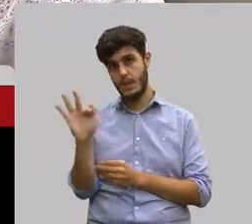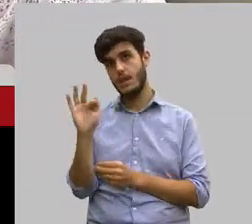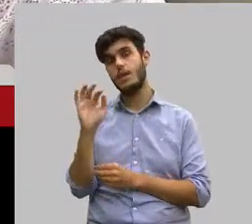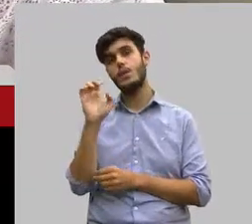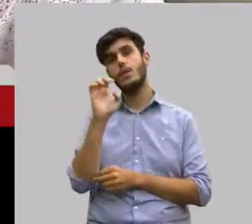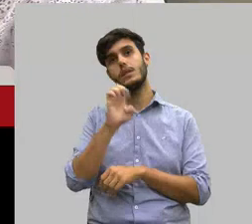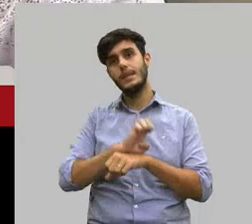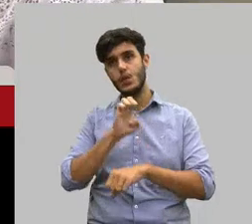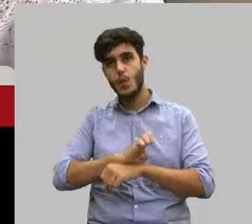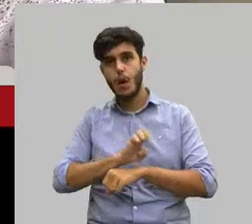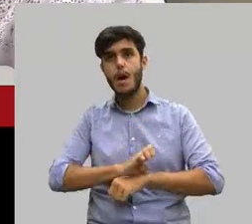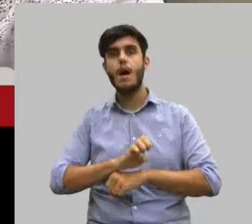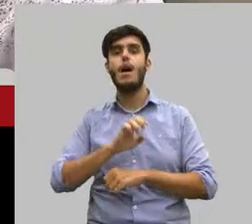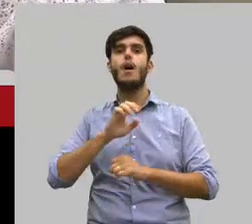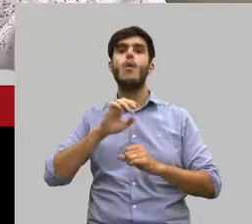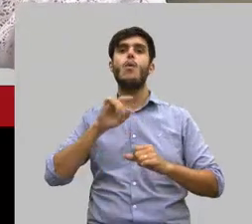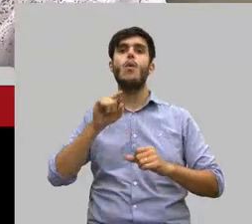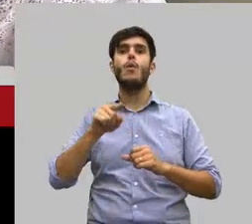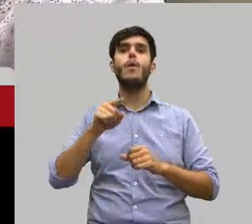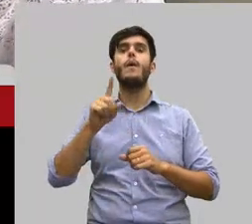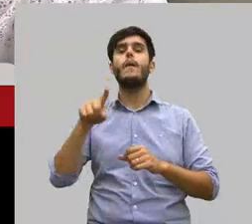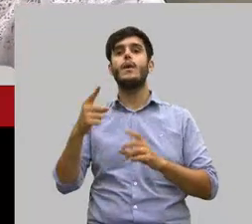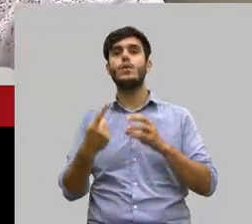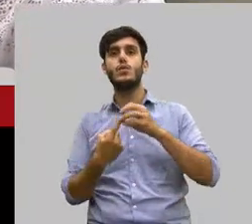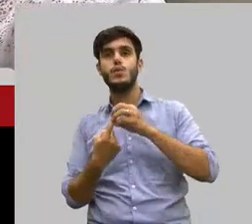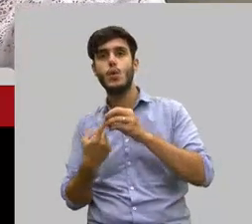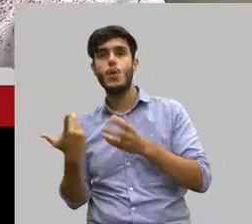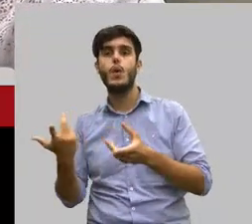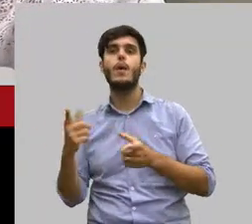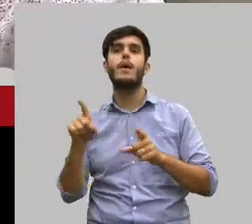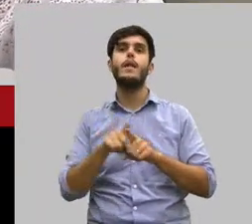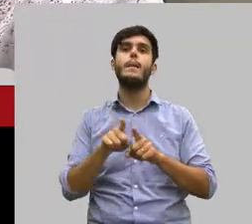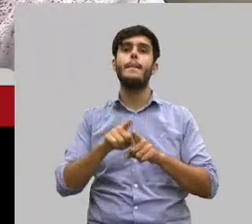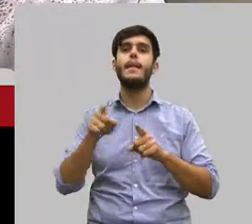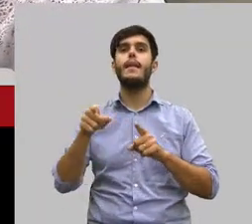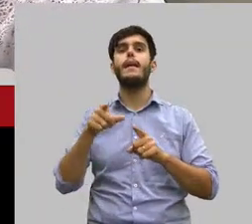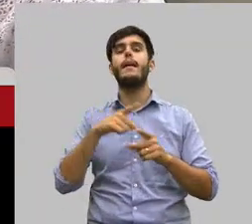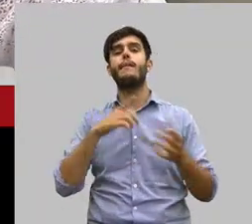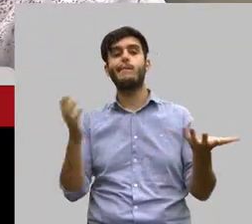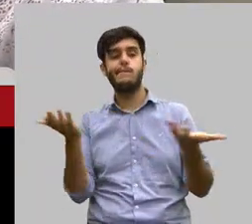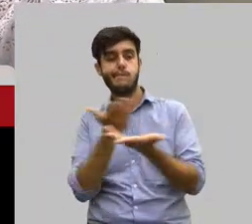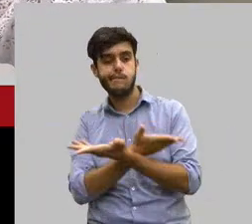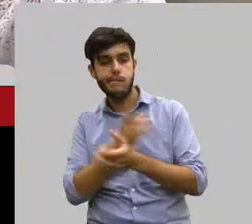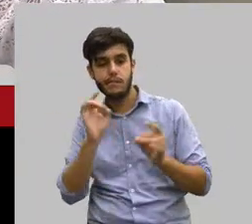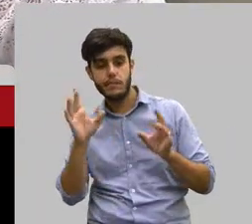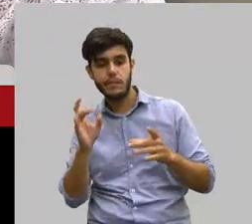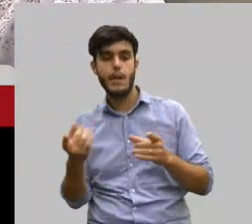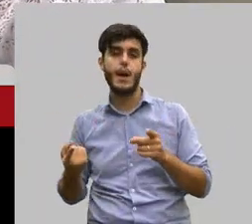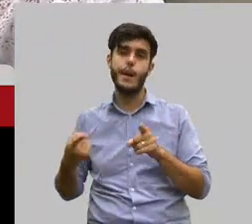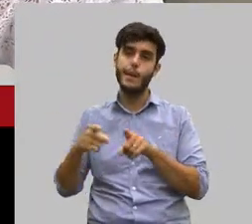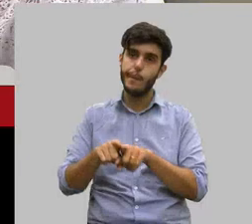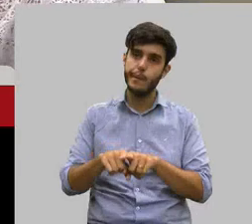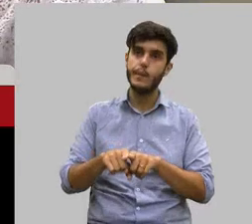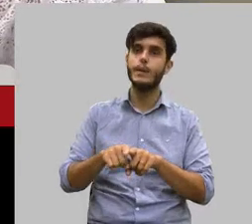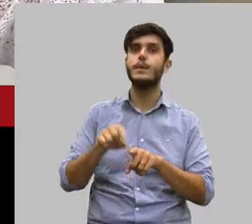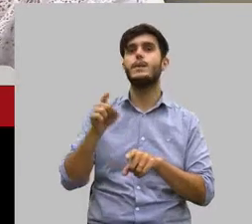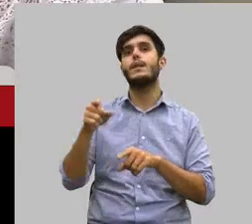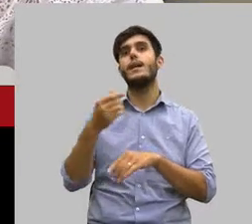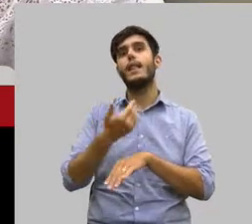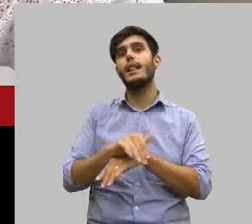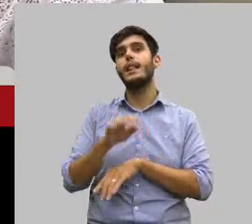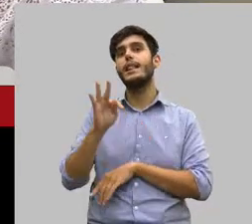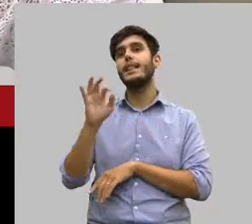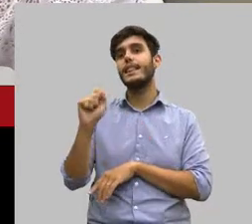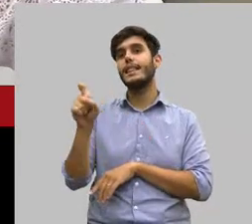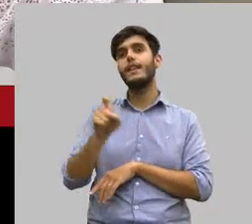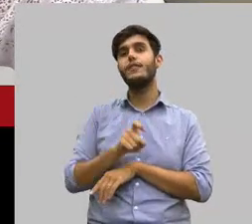eh tanto emendas individuais quanto de bancada transferências especiais convênios né Eh tax né termos de